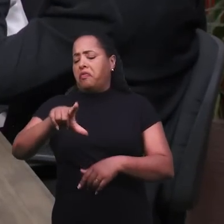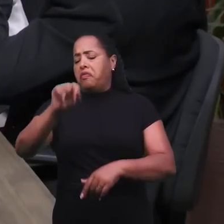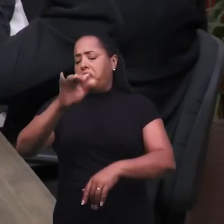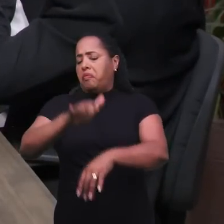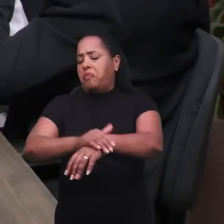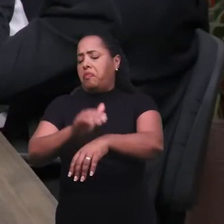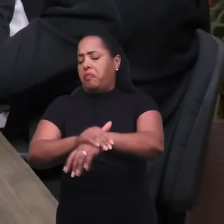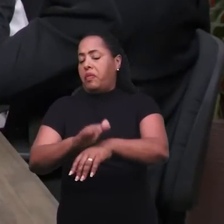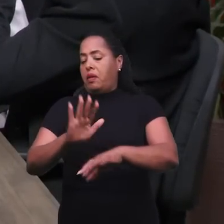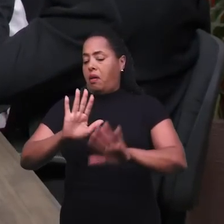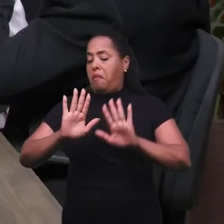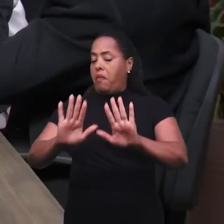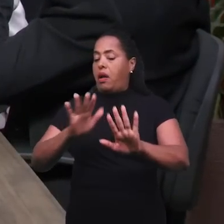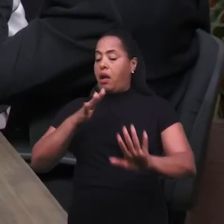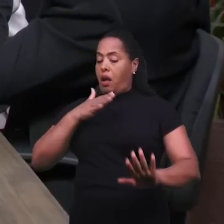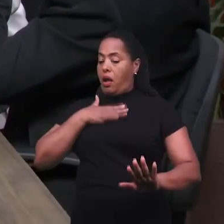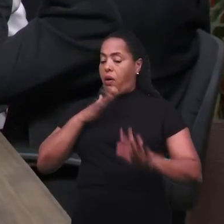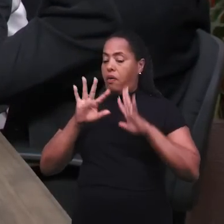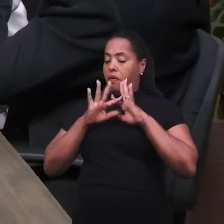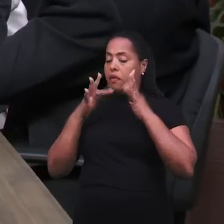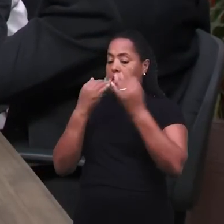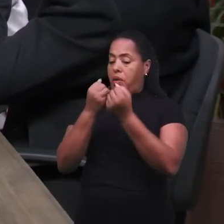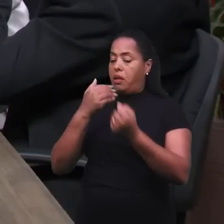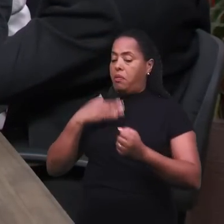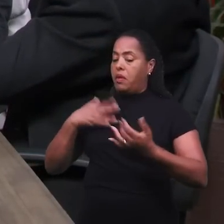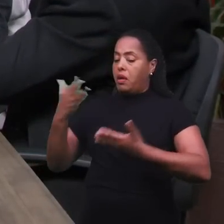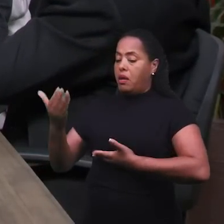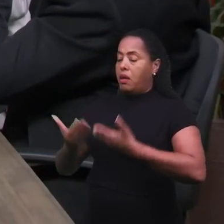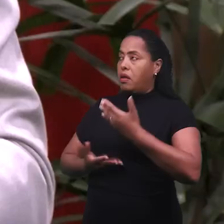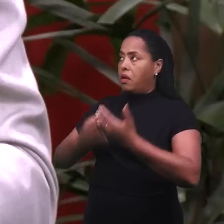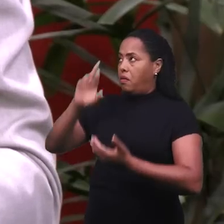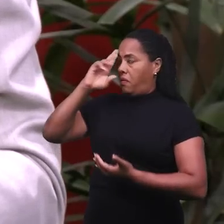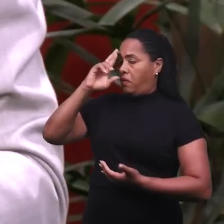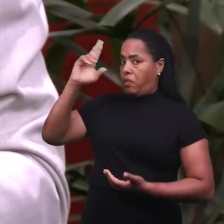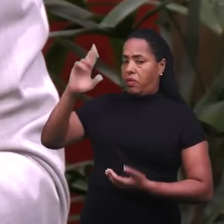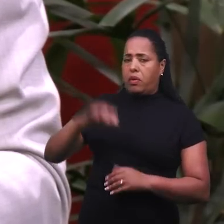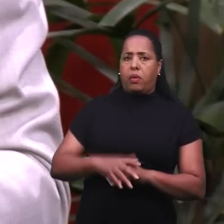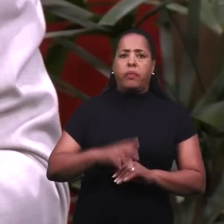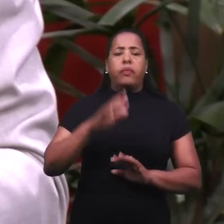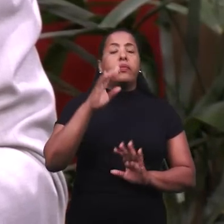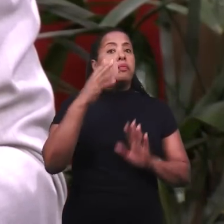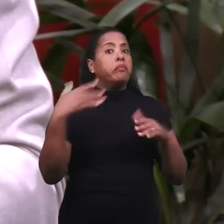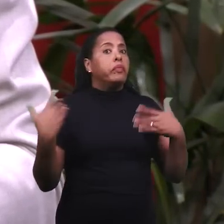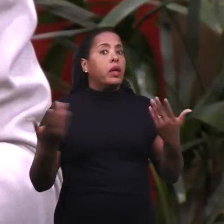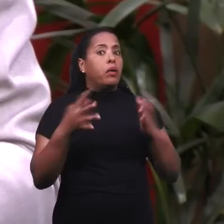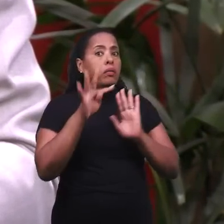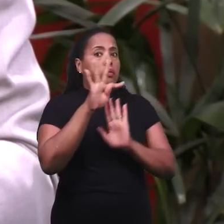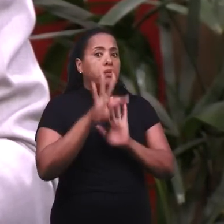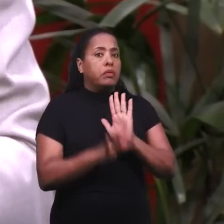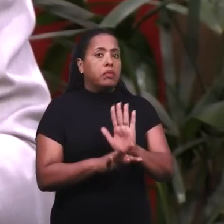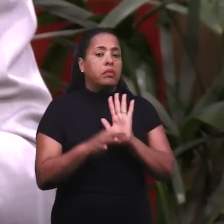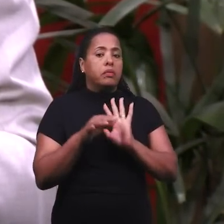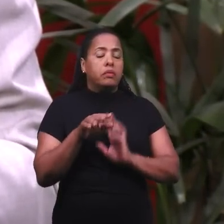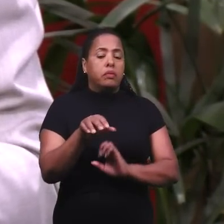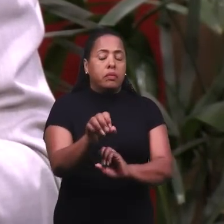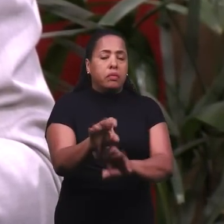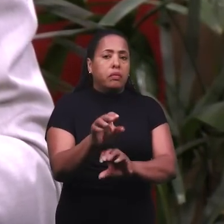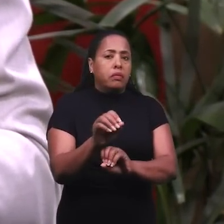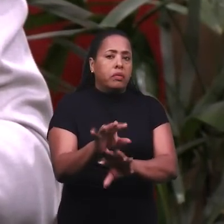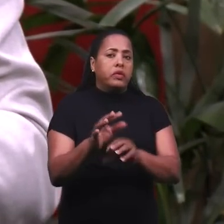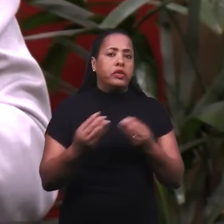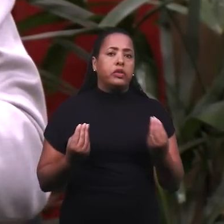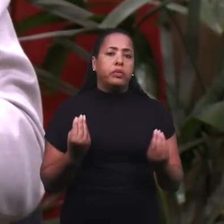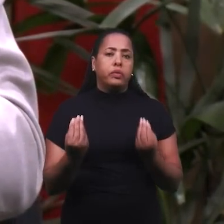família serviremos ao Senhor. Né? Então, o texto ele ensina como viver